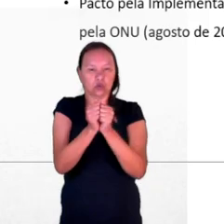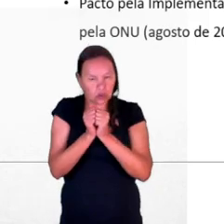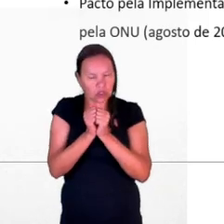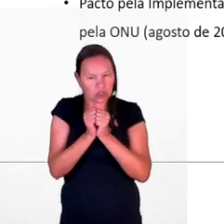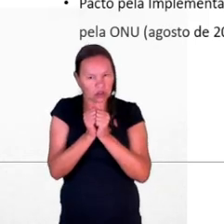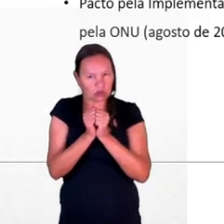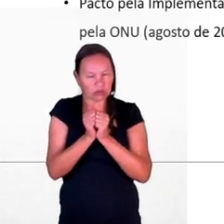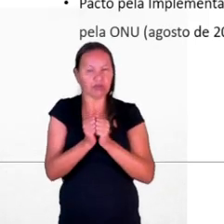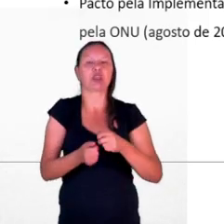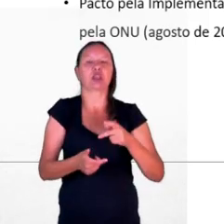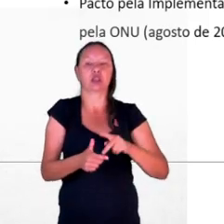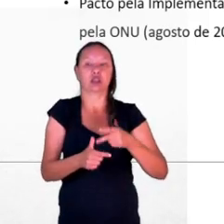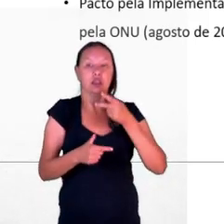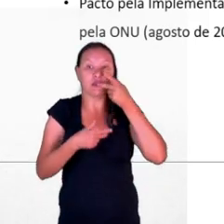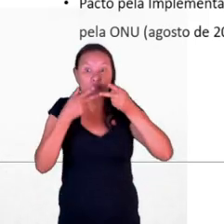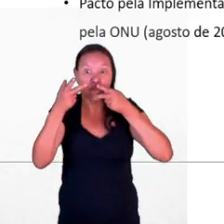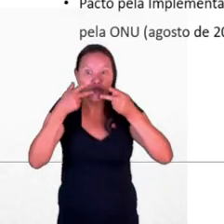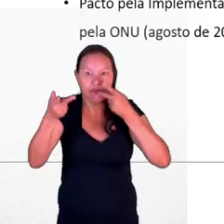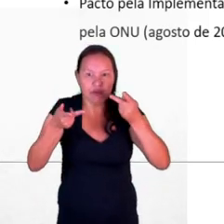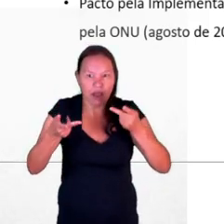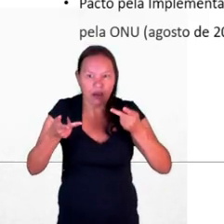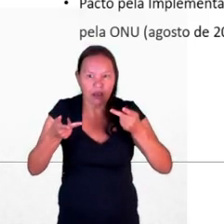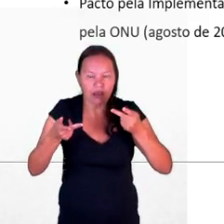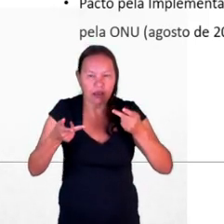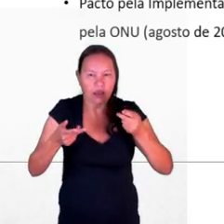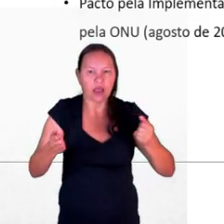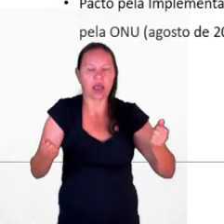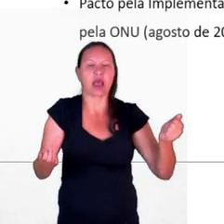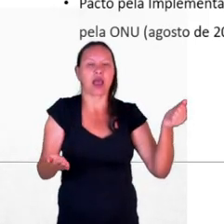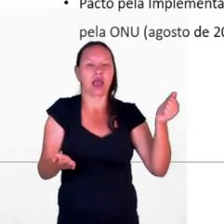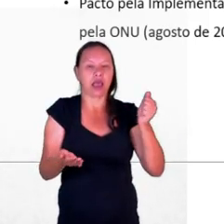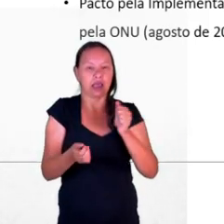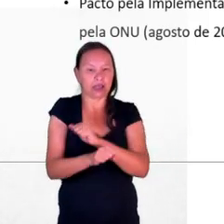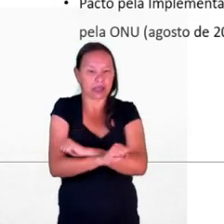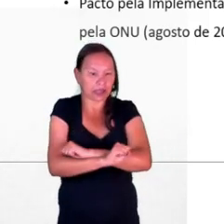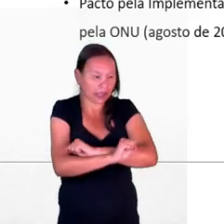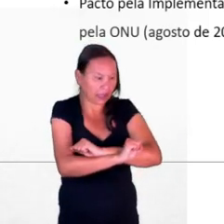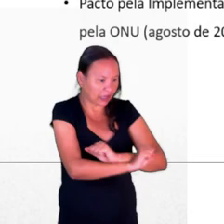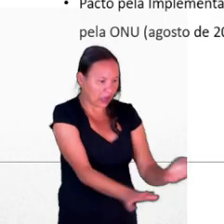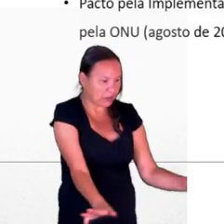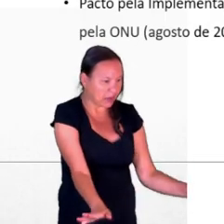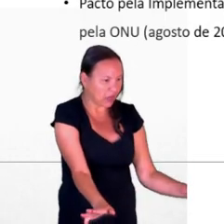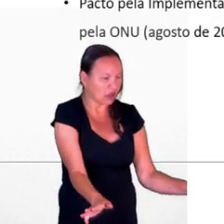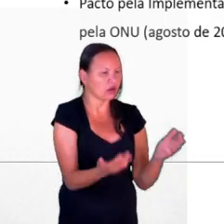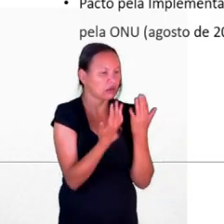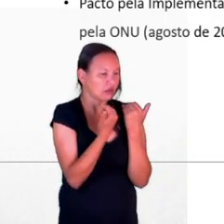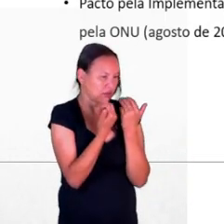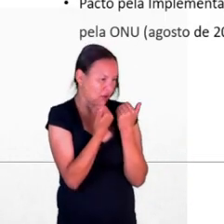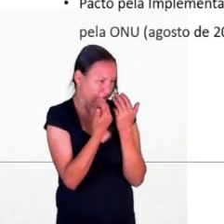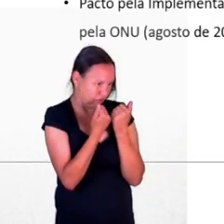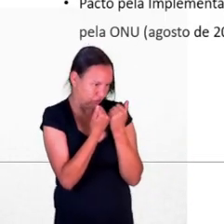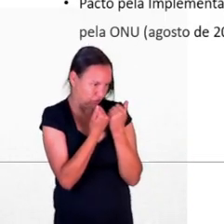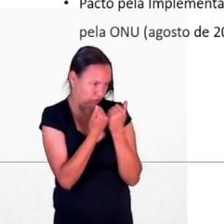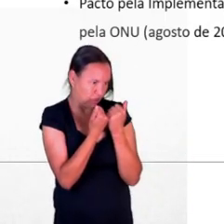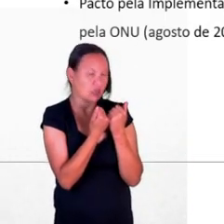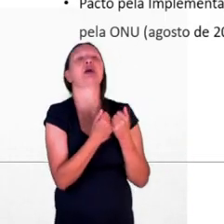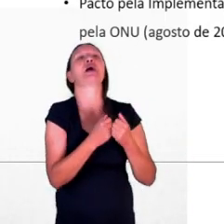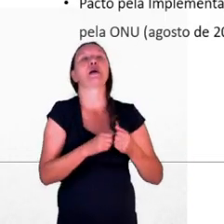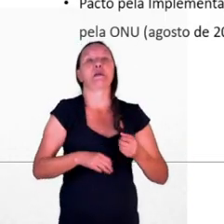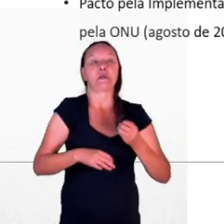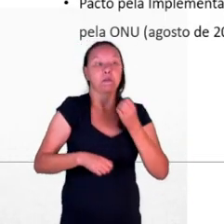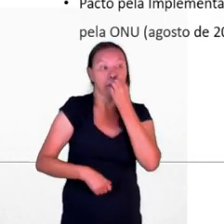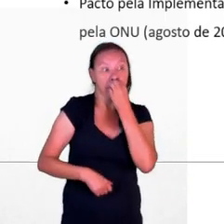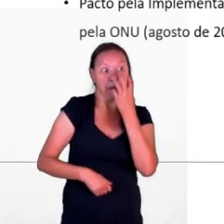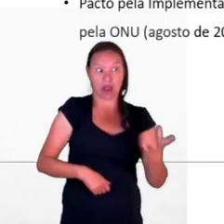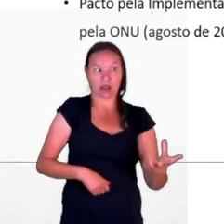justamente em acabar com a fome alcançar a segurança alimentar a melhoria da nutrição e promover